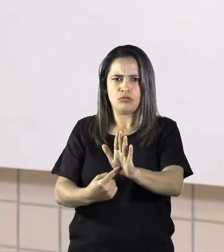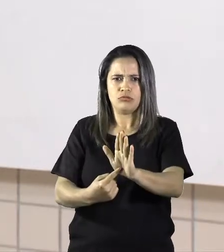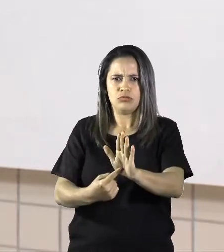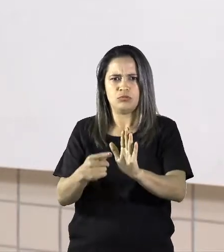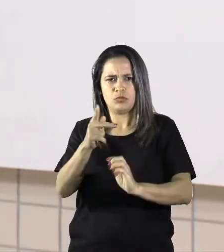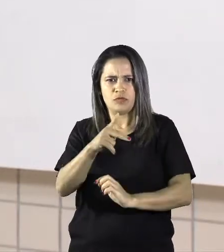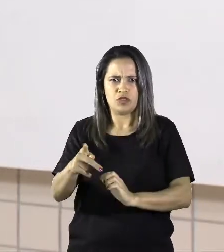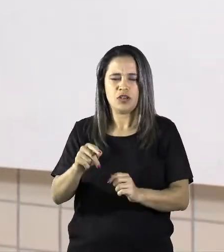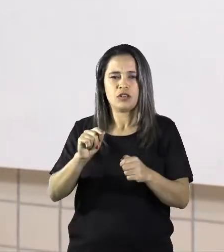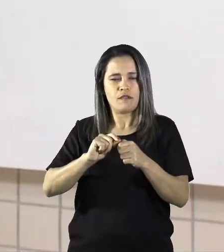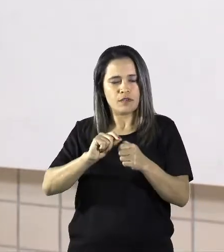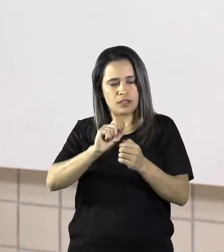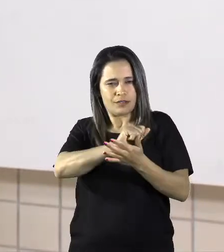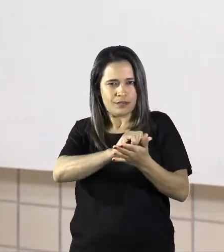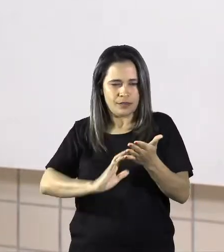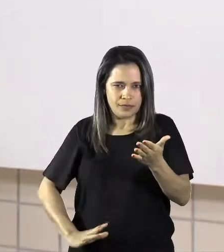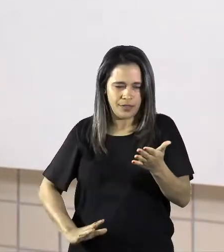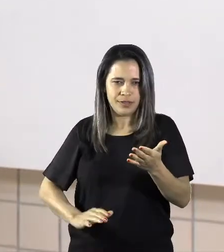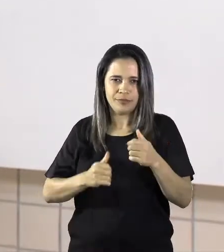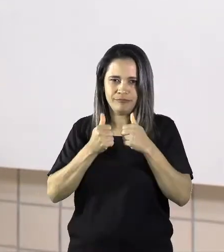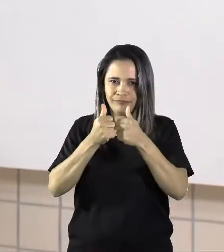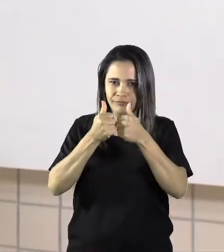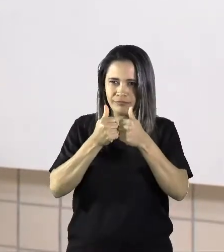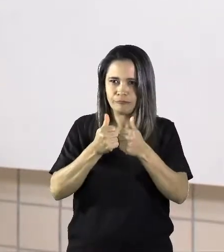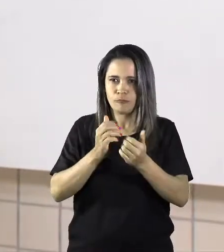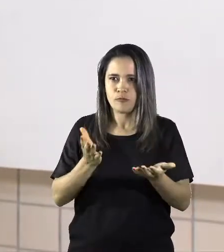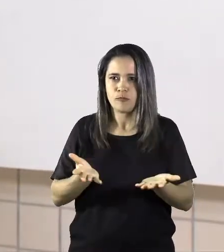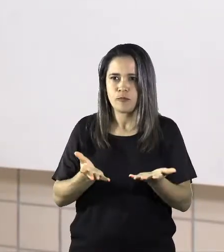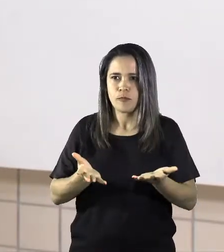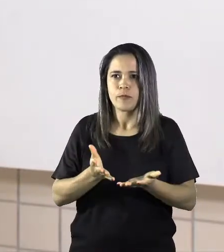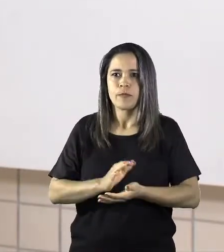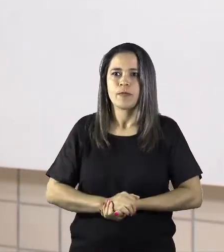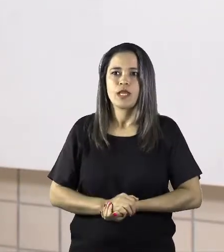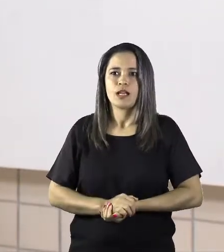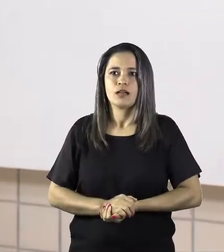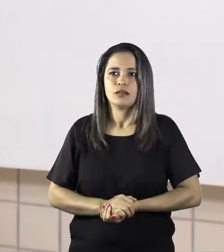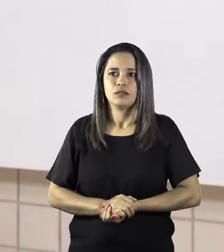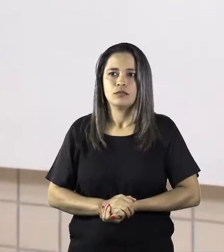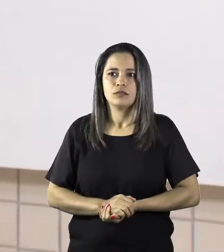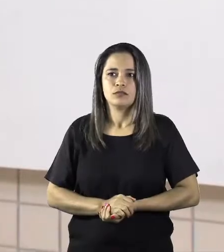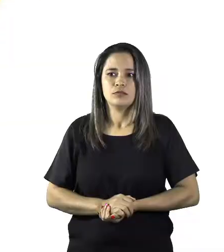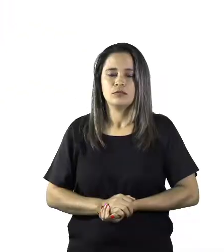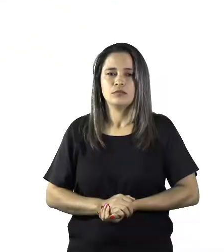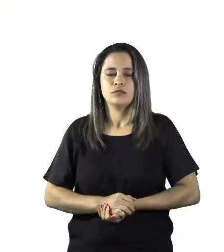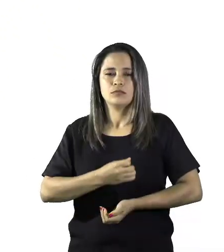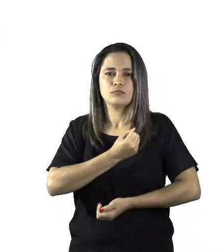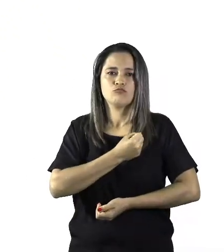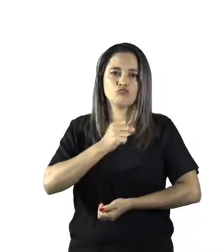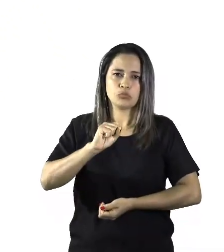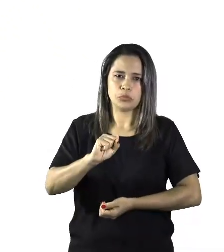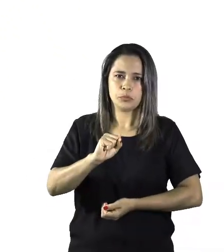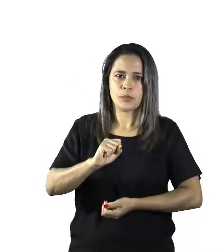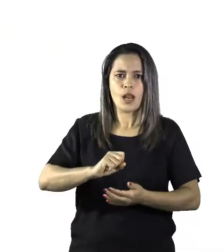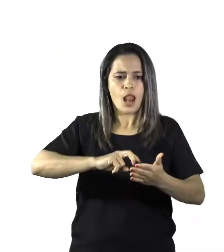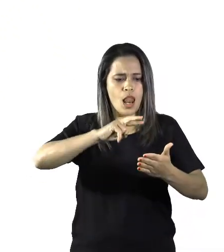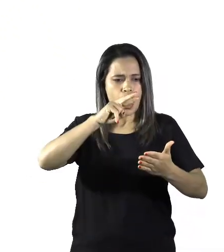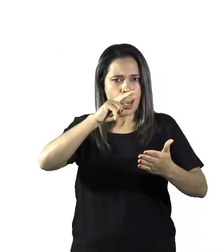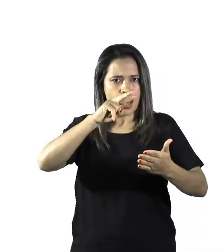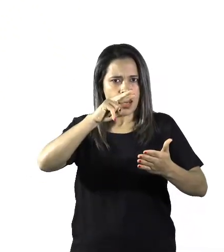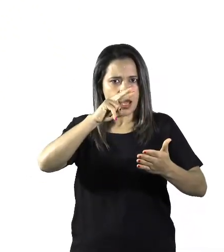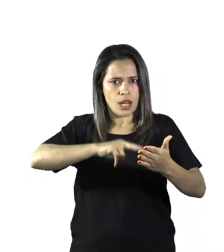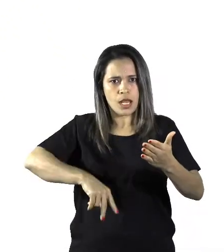realizando essas atividades. Aí vamos para a questão 8. A questão 8 ela fala o seguinte: releia o início